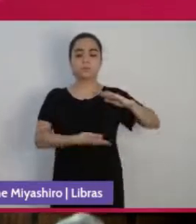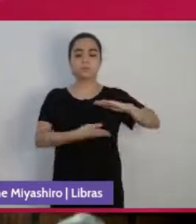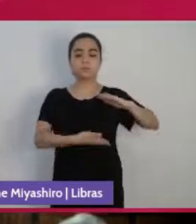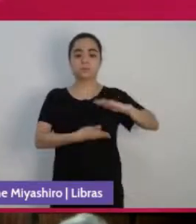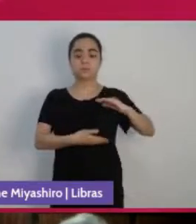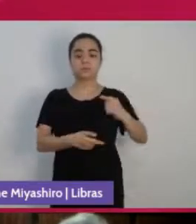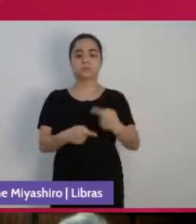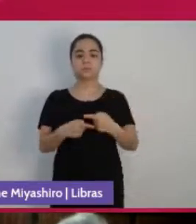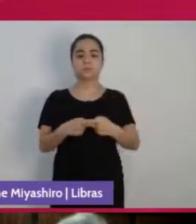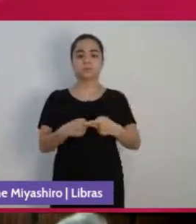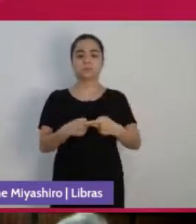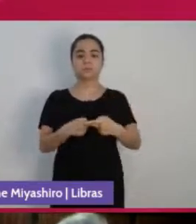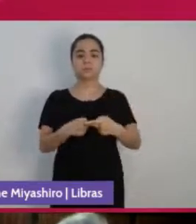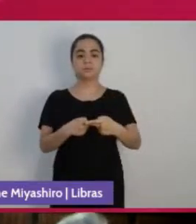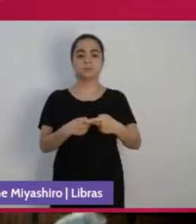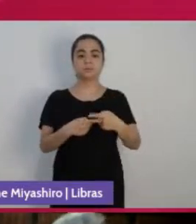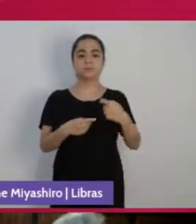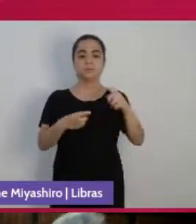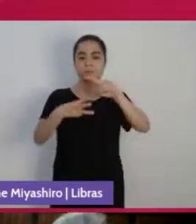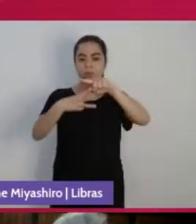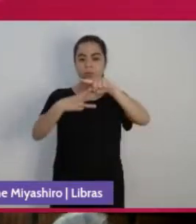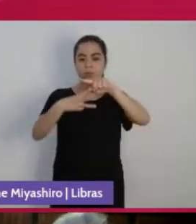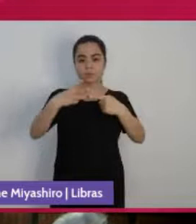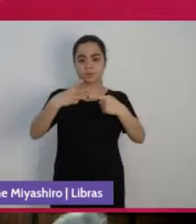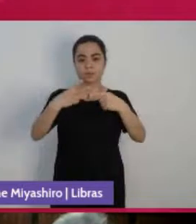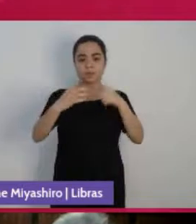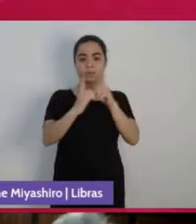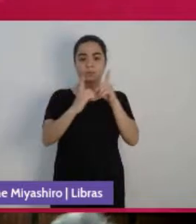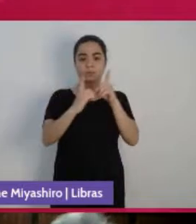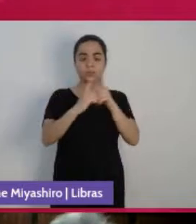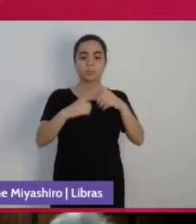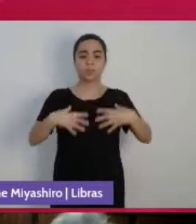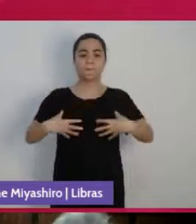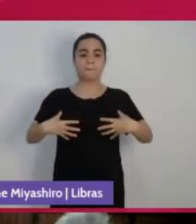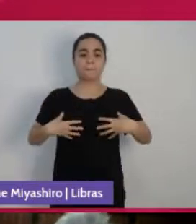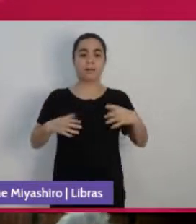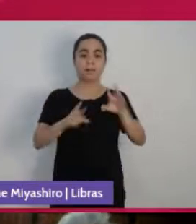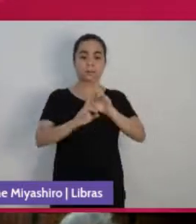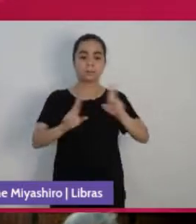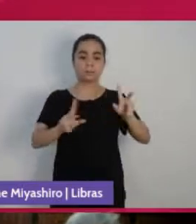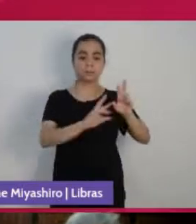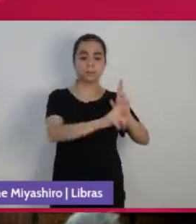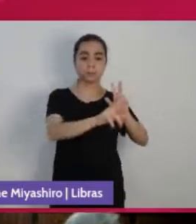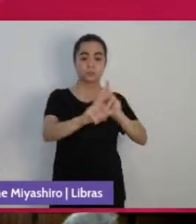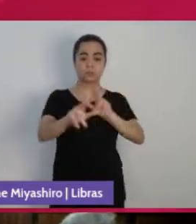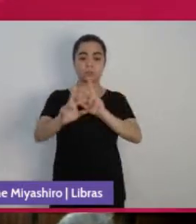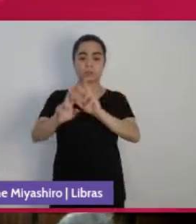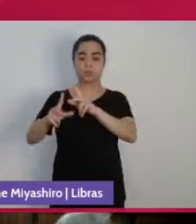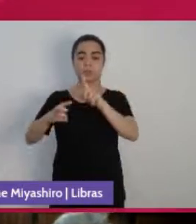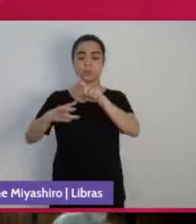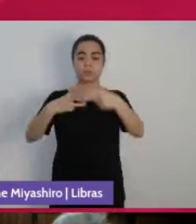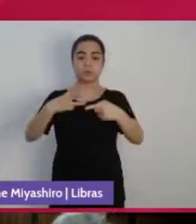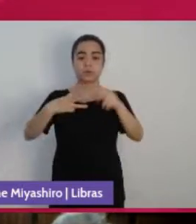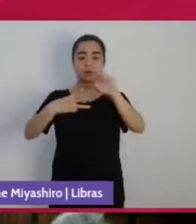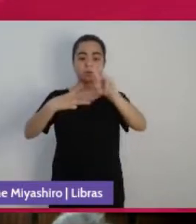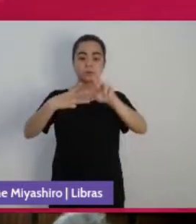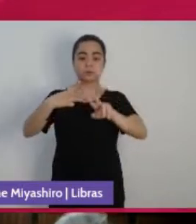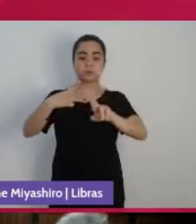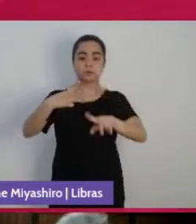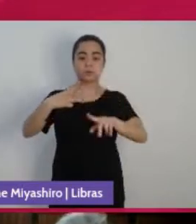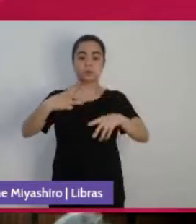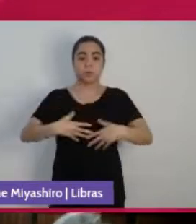coloquei 3 pacientes com biotipos diferentes. Então, uma com tórax bem